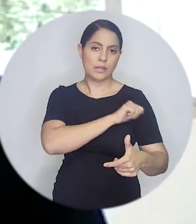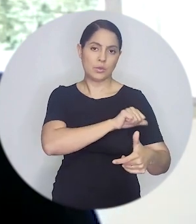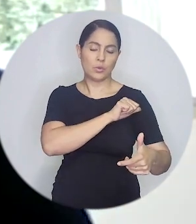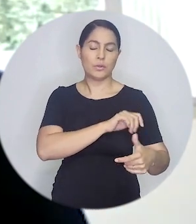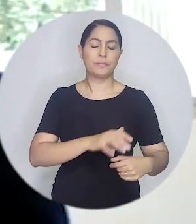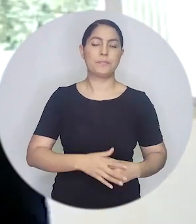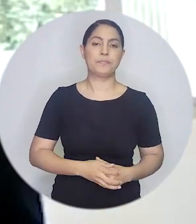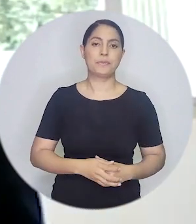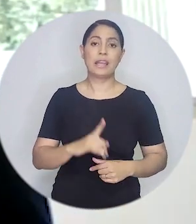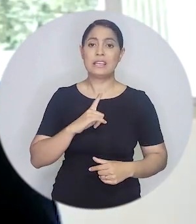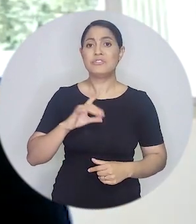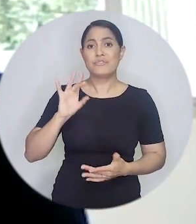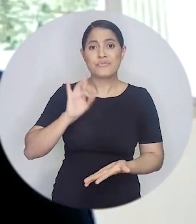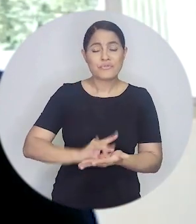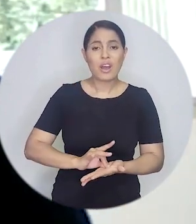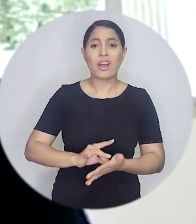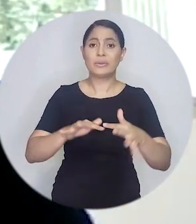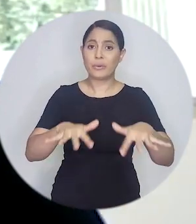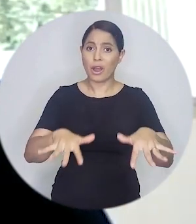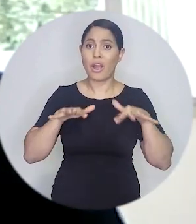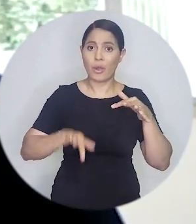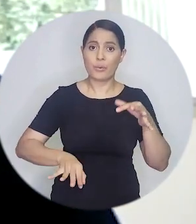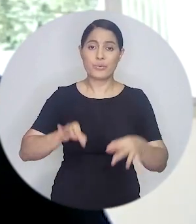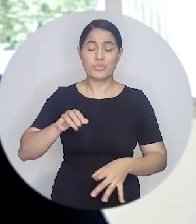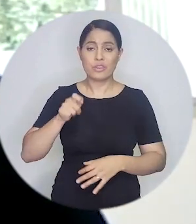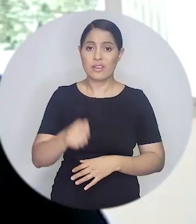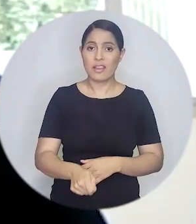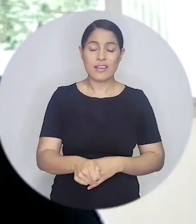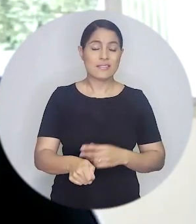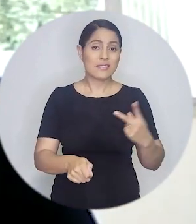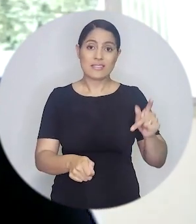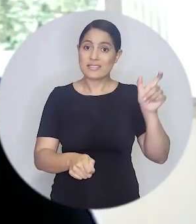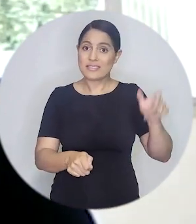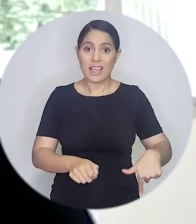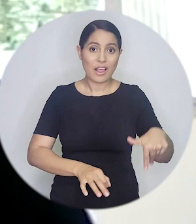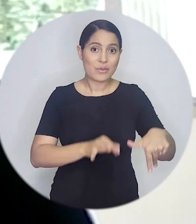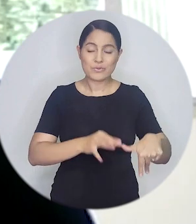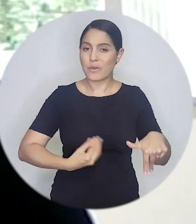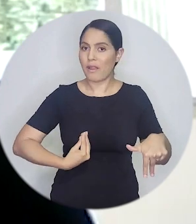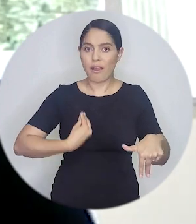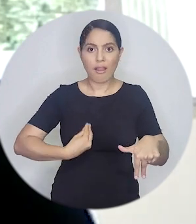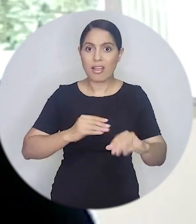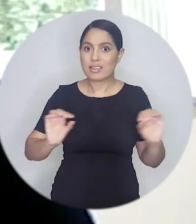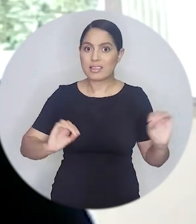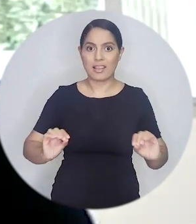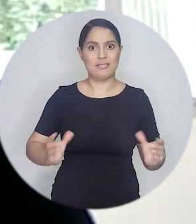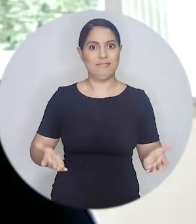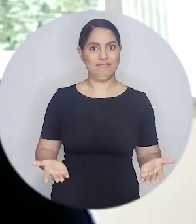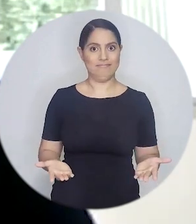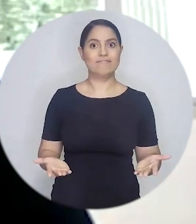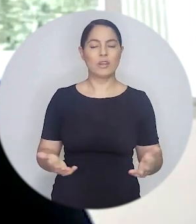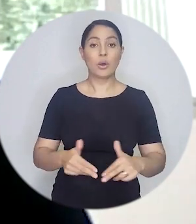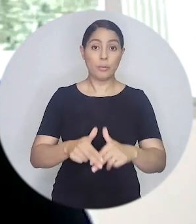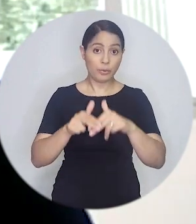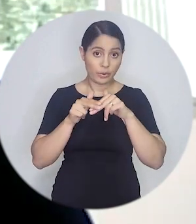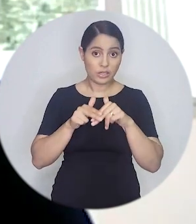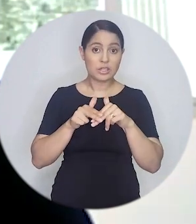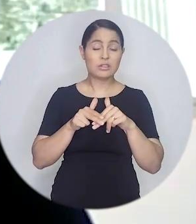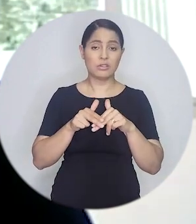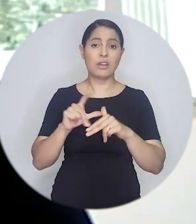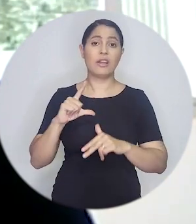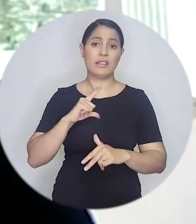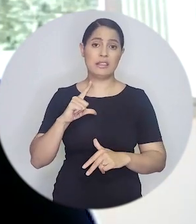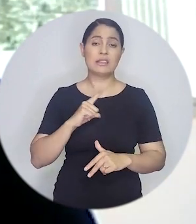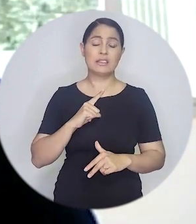de Janeiro que, efetivamente, as audiências estavam acontecendo sem a presença da